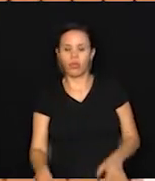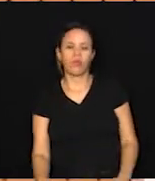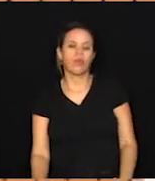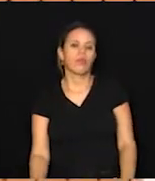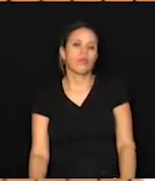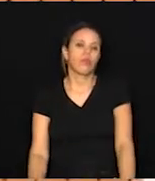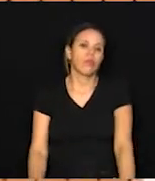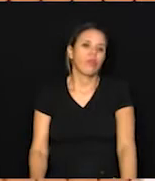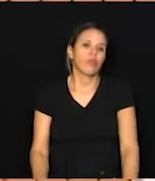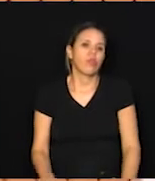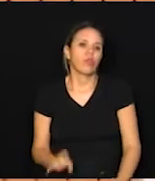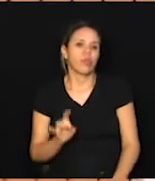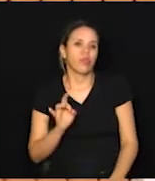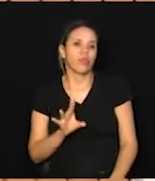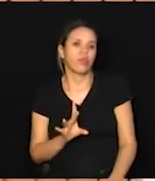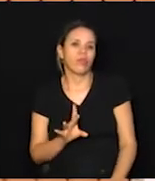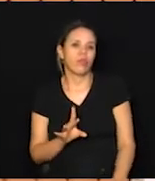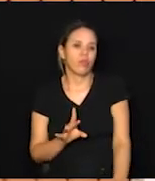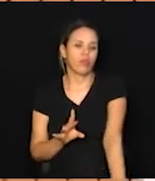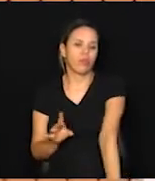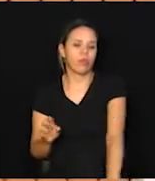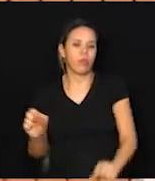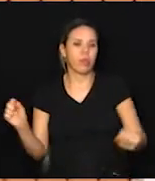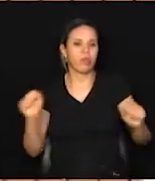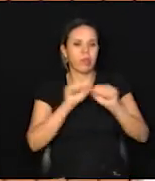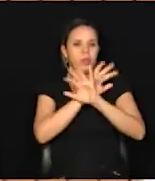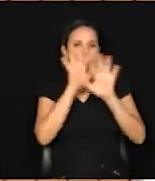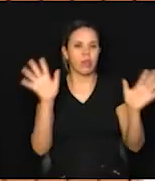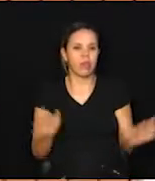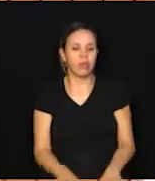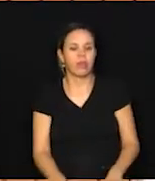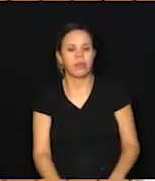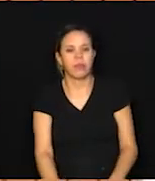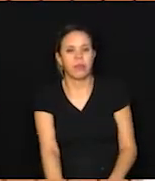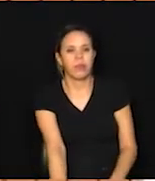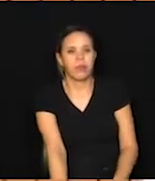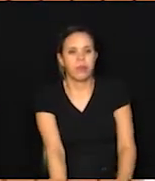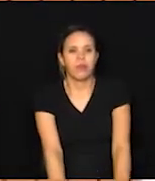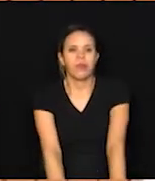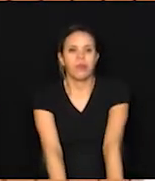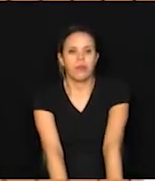só a título de esclarecimento, às vezes aqueles